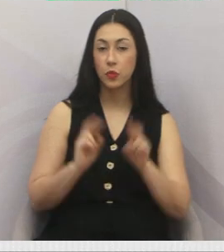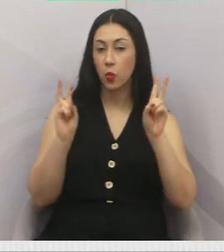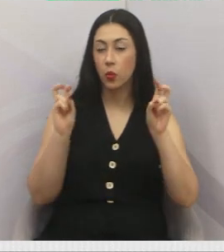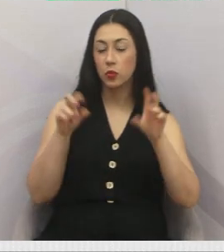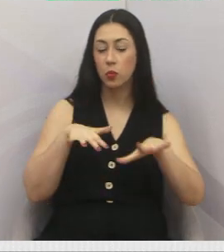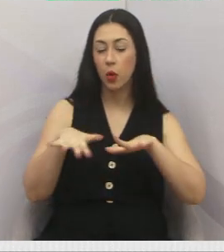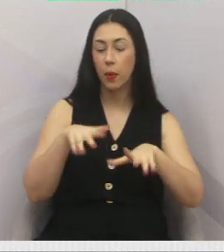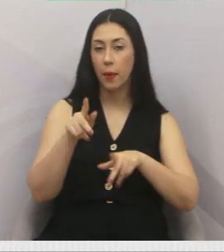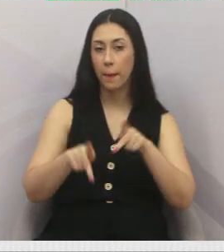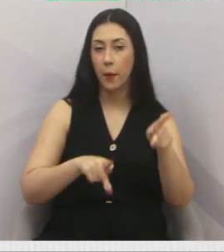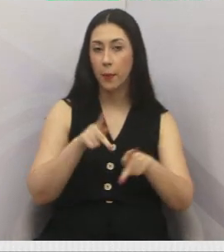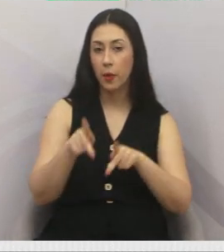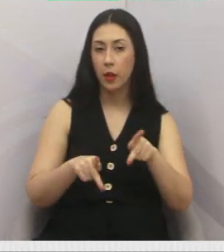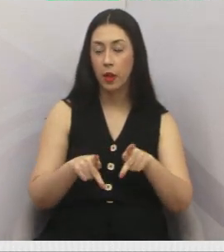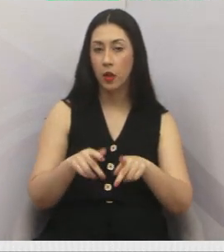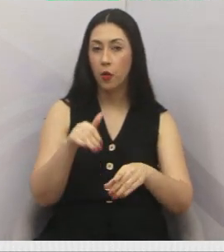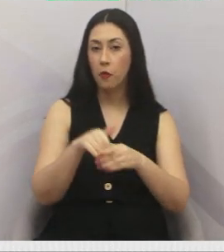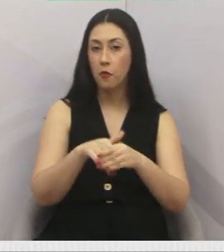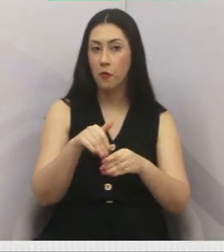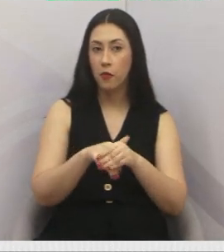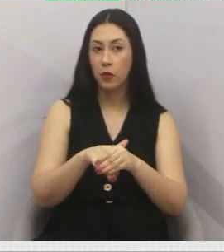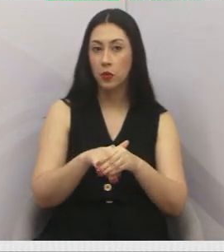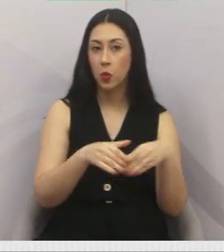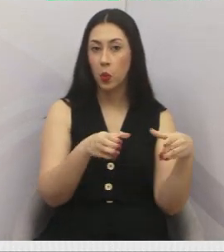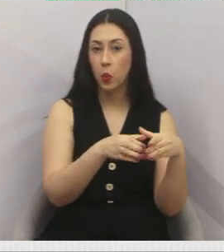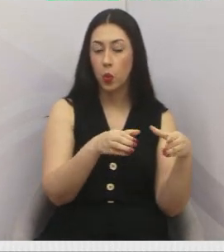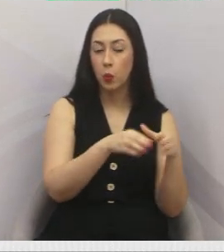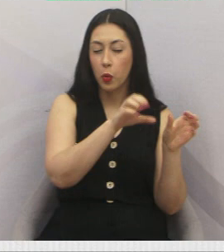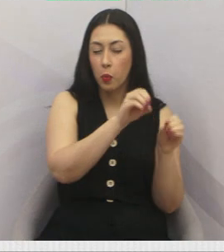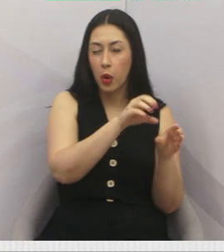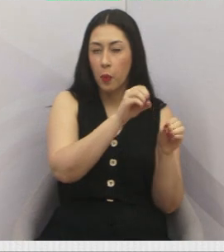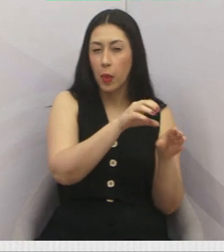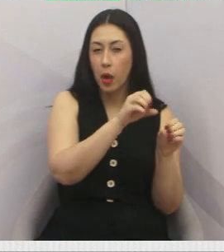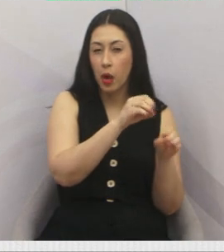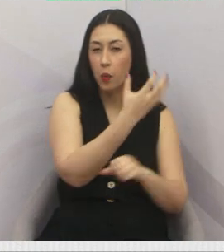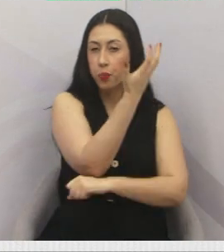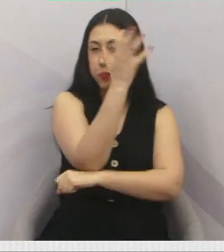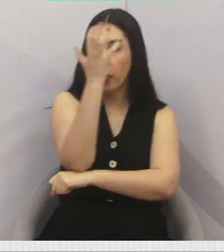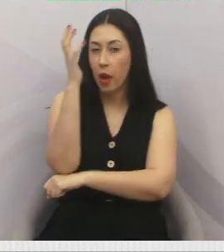Movimentos populares e ou coletivos, um voto para núcleo de alfabetização ecológica.